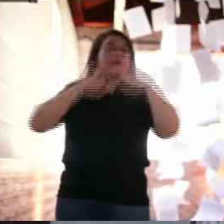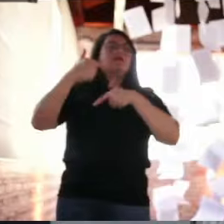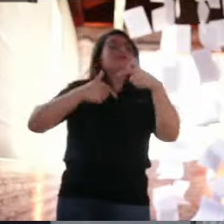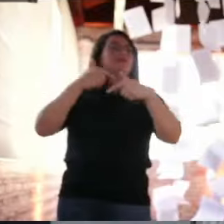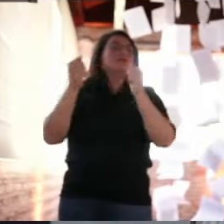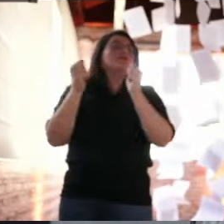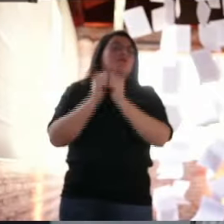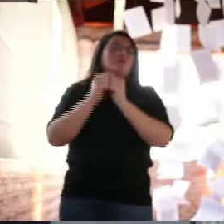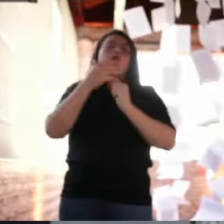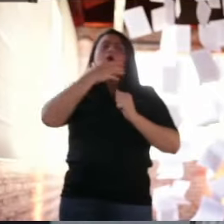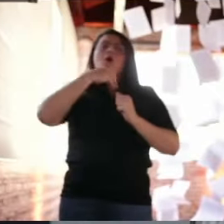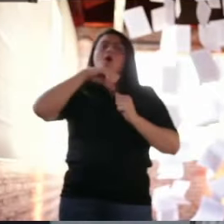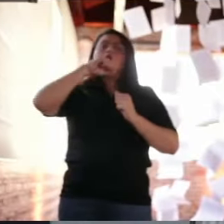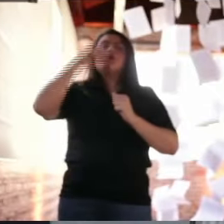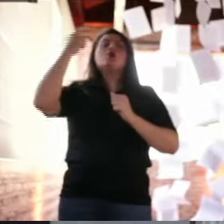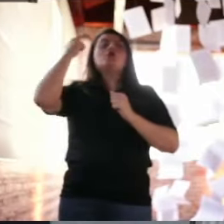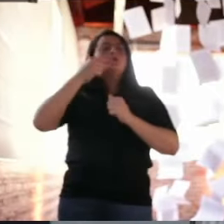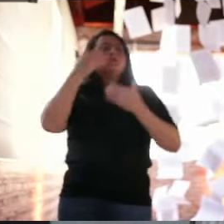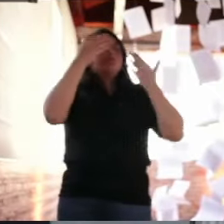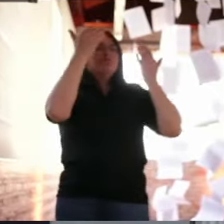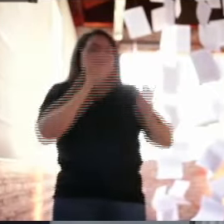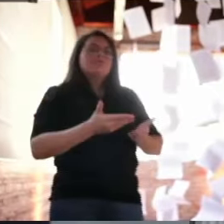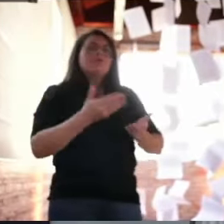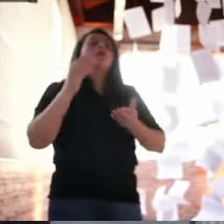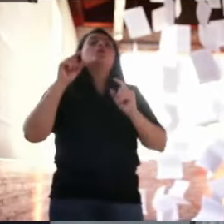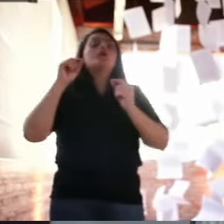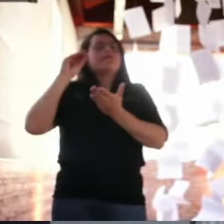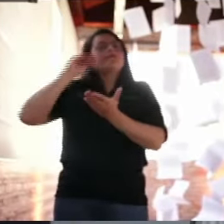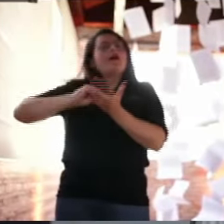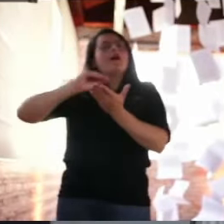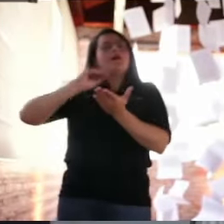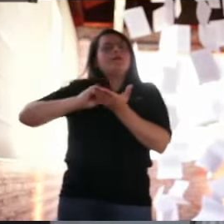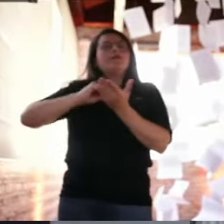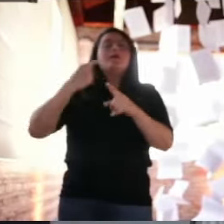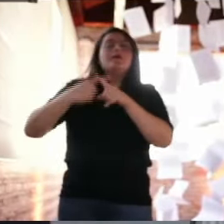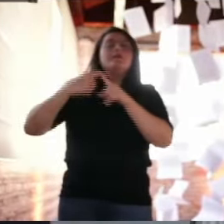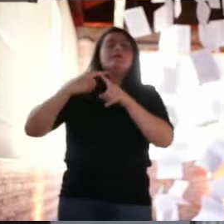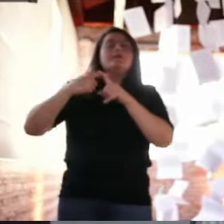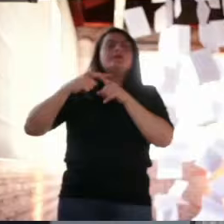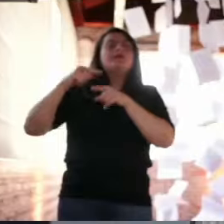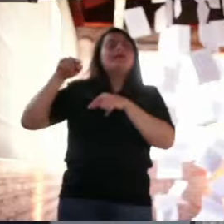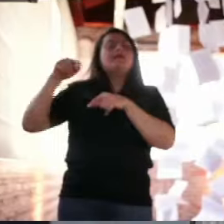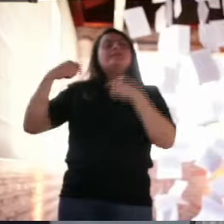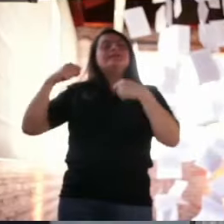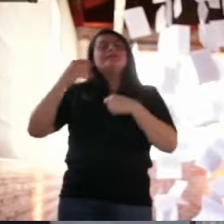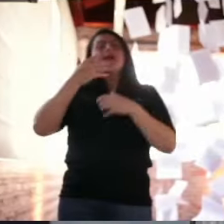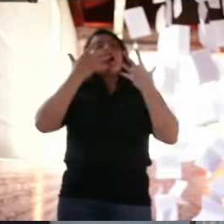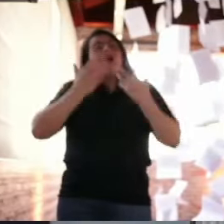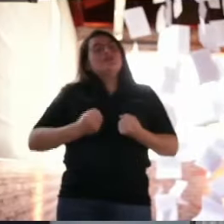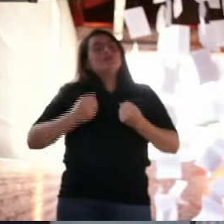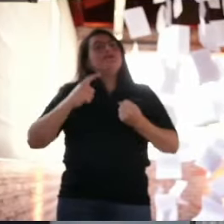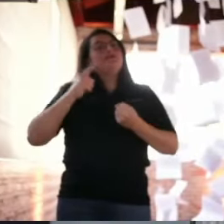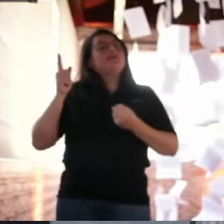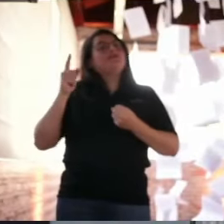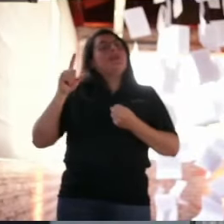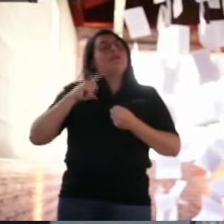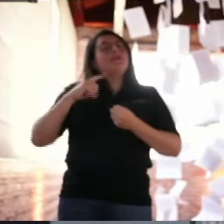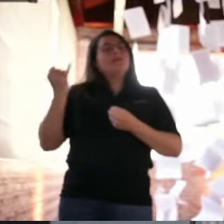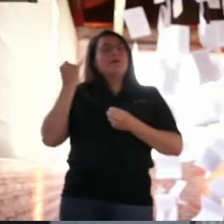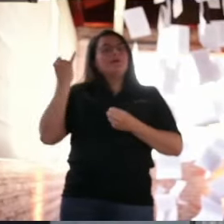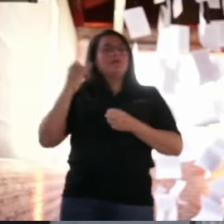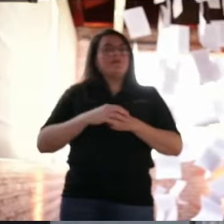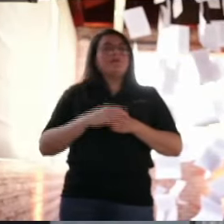o homem conseguir reconhecer a própria falta porque implica em reconhecer que ele tem uma importância ali o